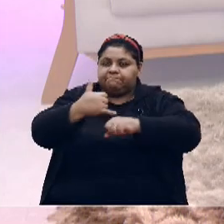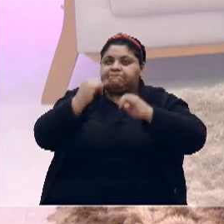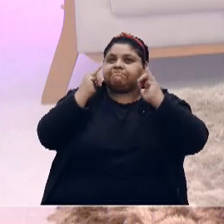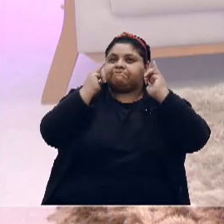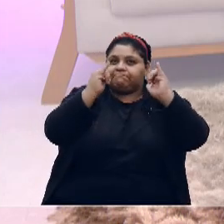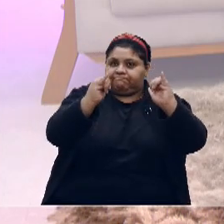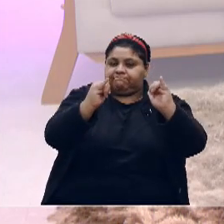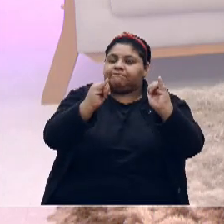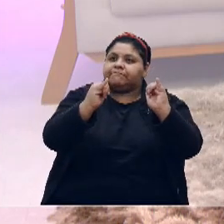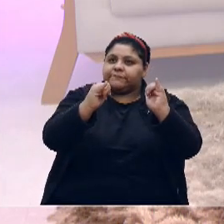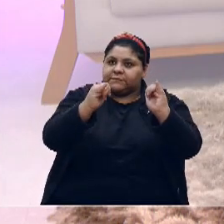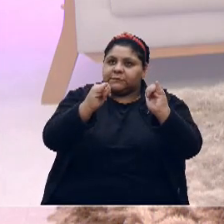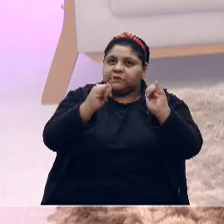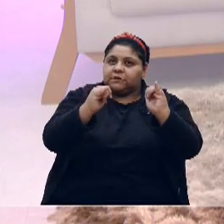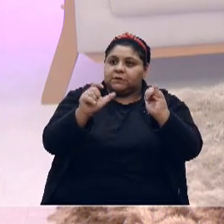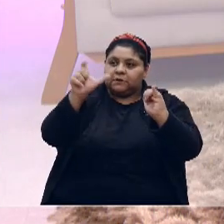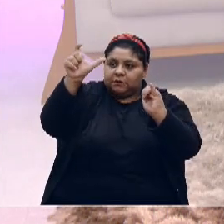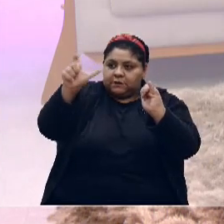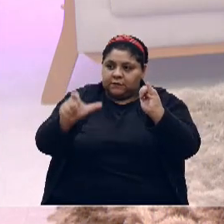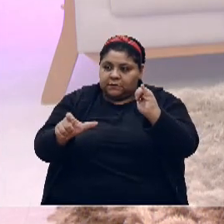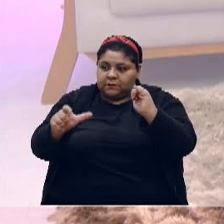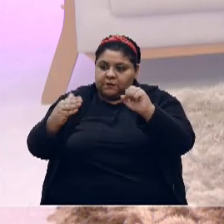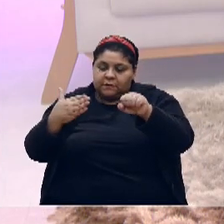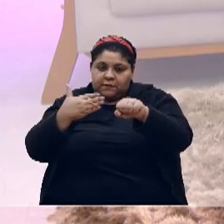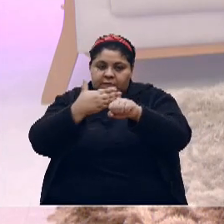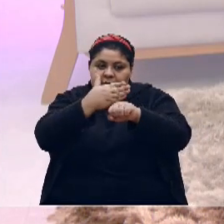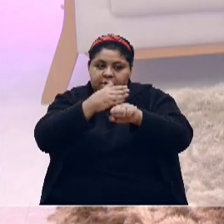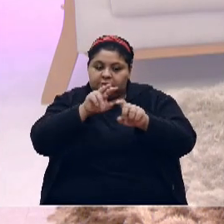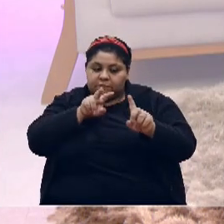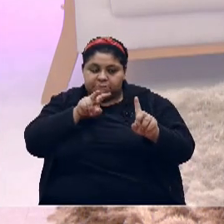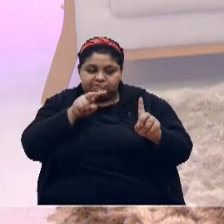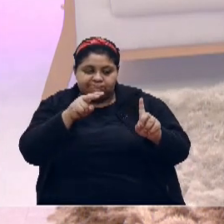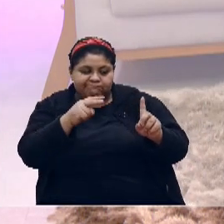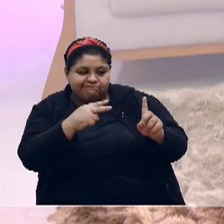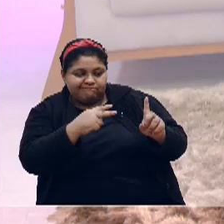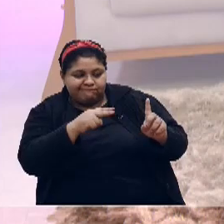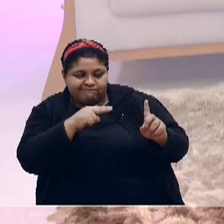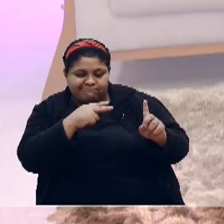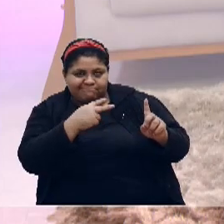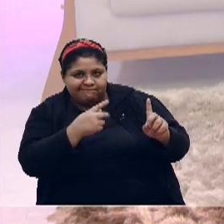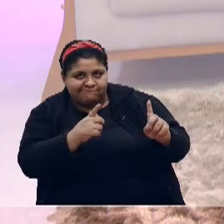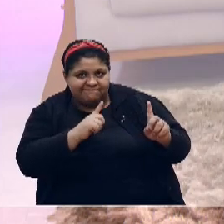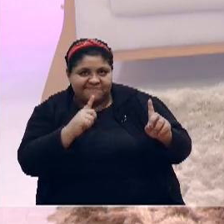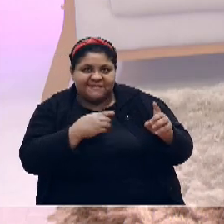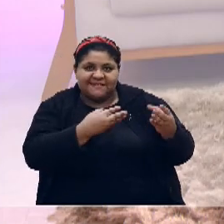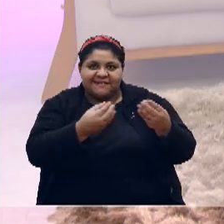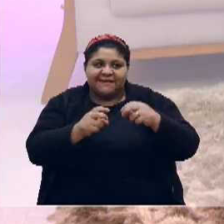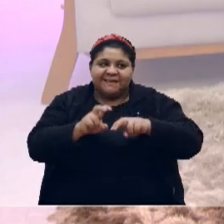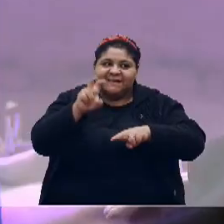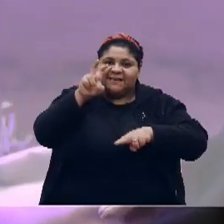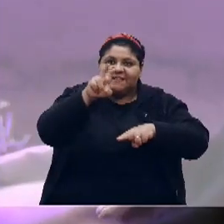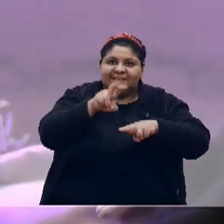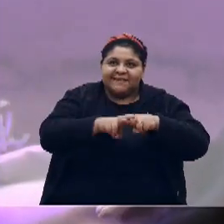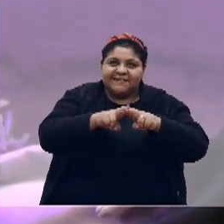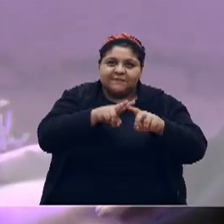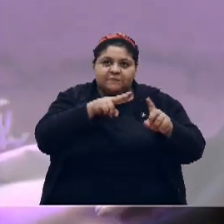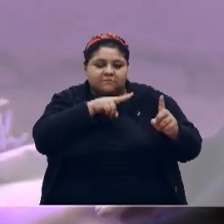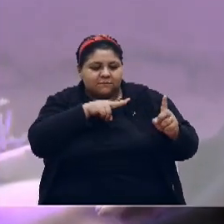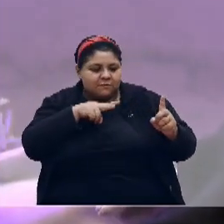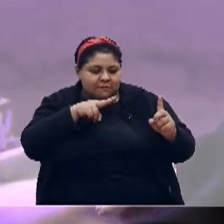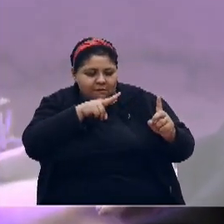aí o passageiro entra e fica te olhando, né? Aí tem muitos ali que sentam e ficam te